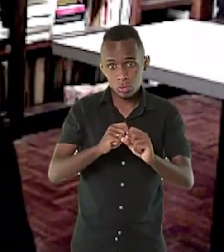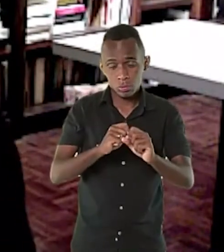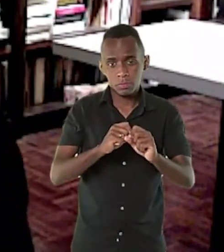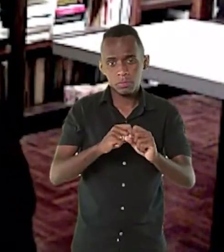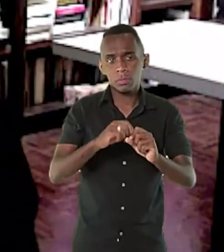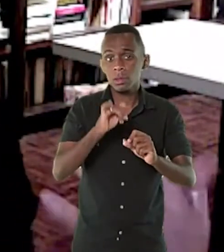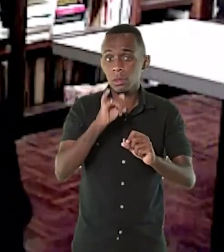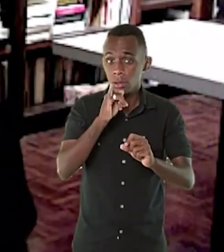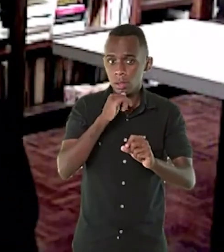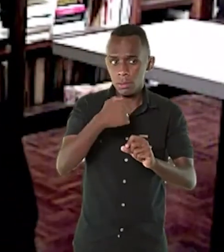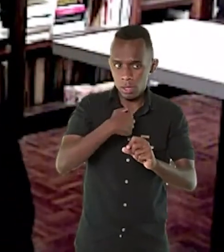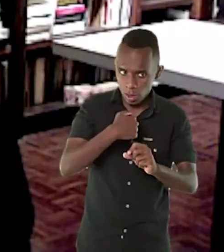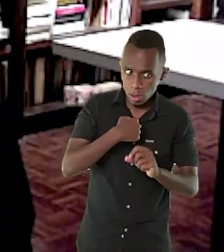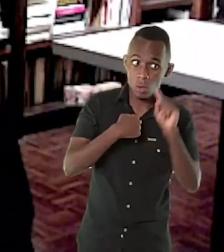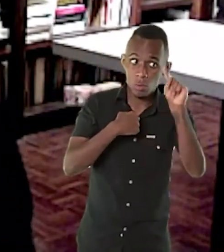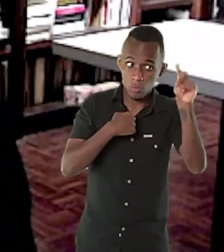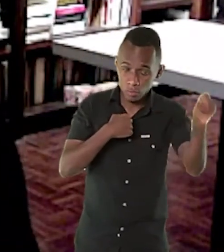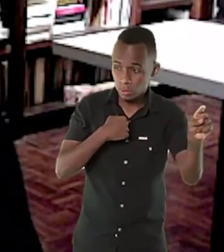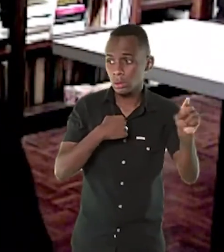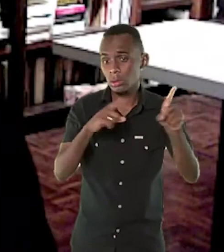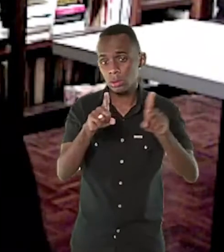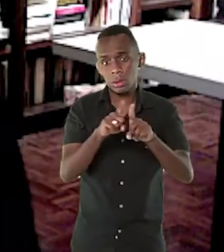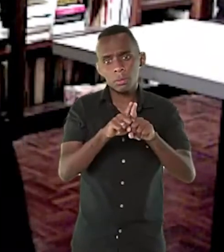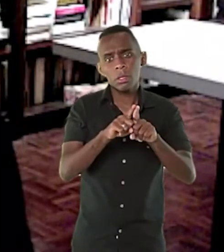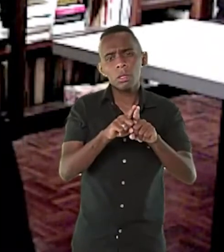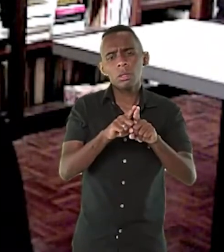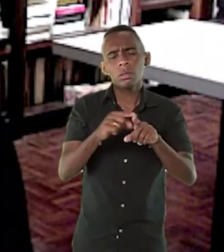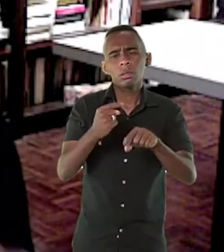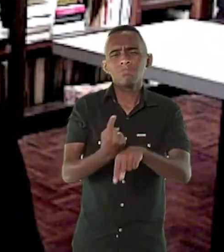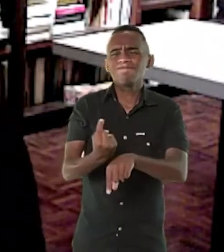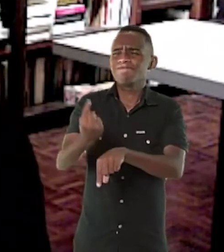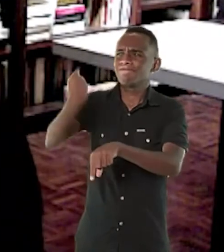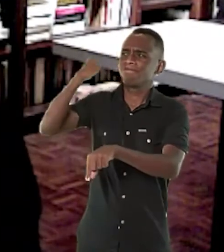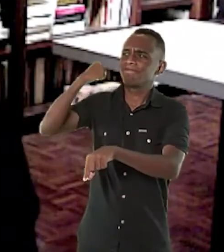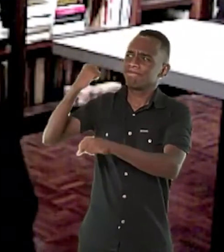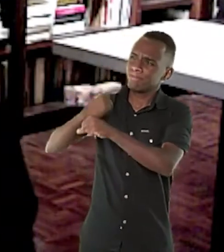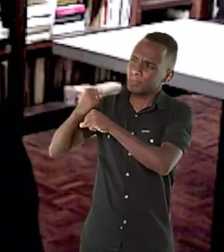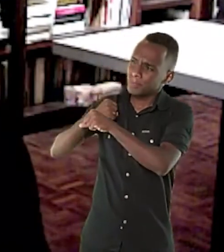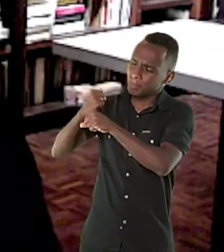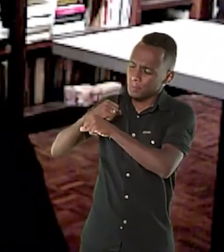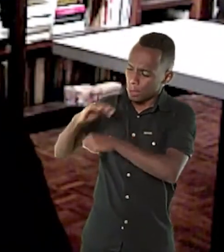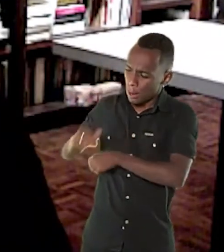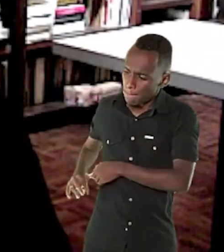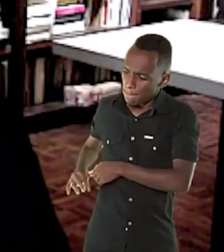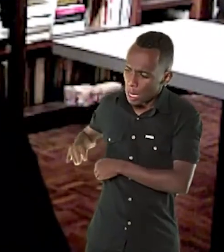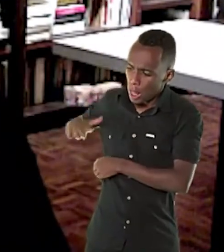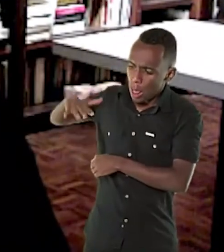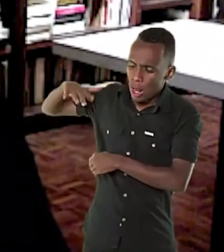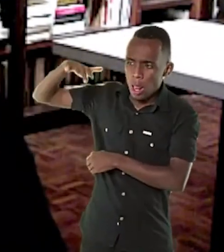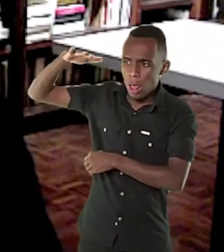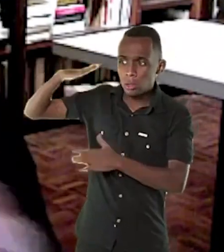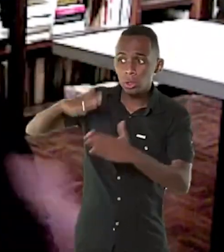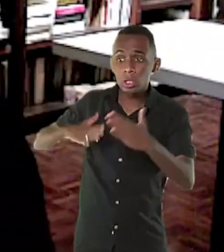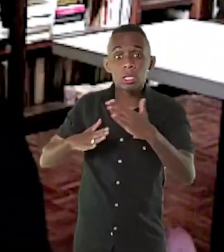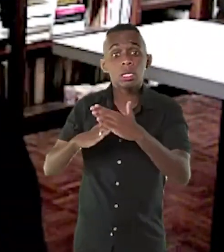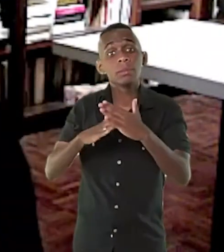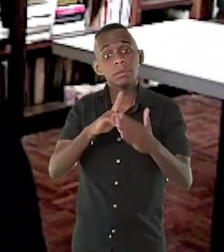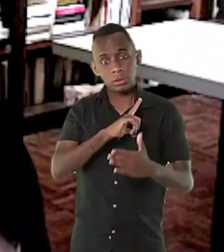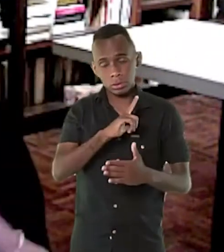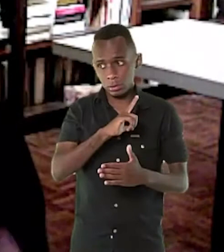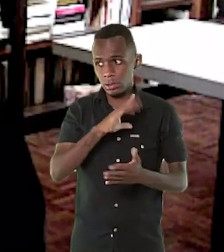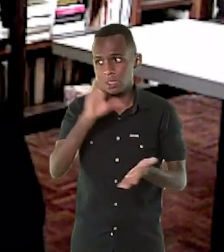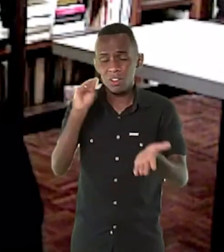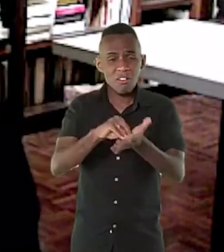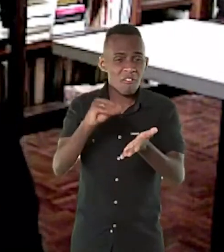e você, de uma geração que cresceu na interdição, na falta